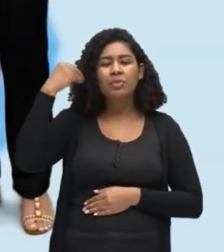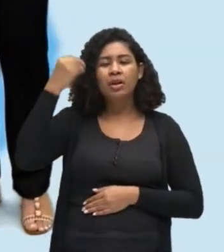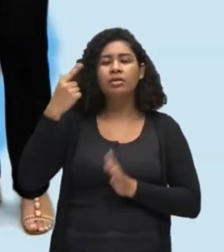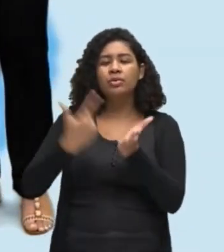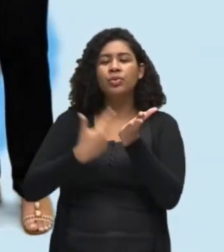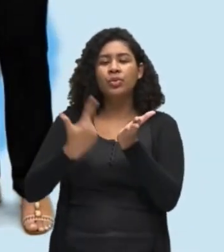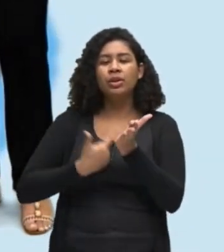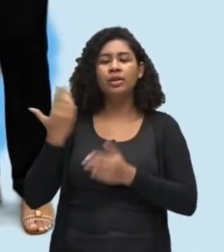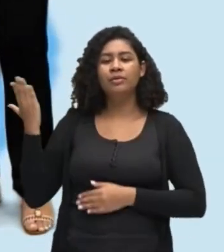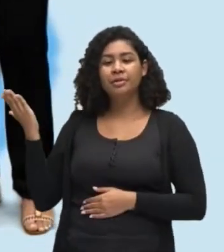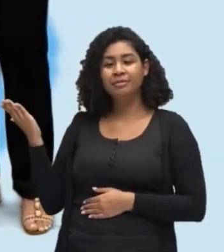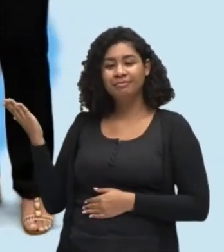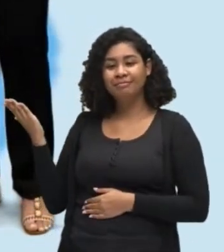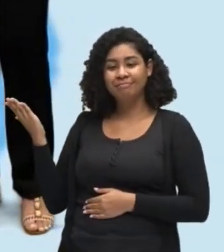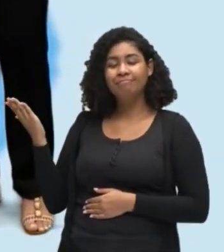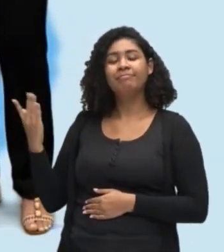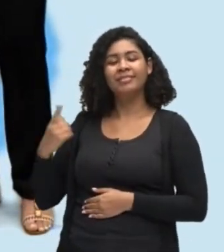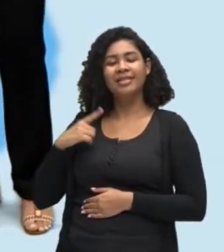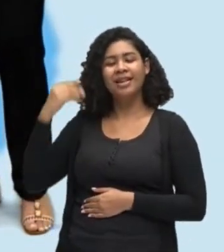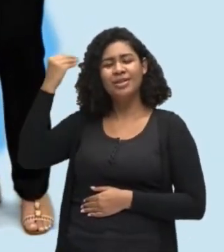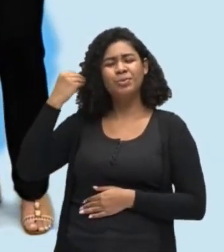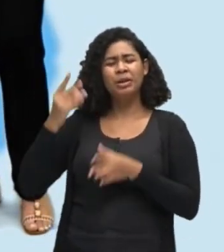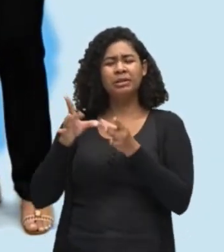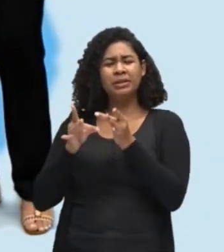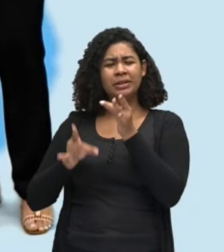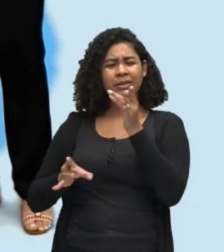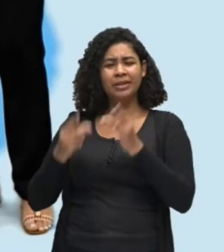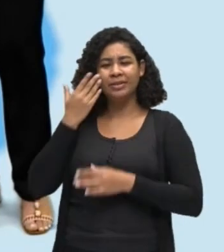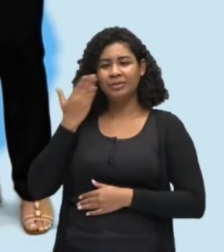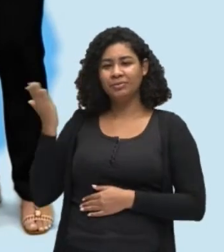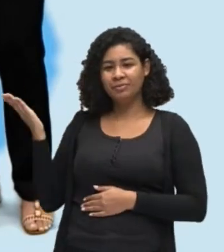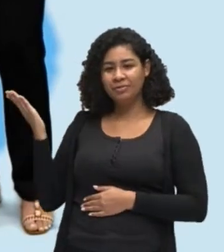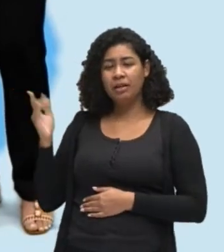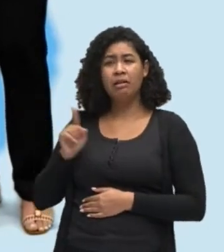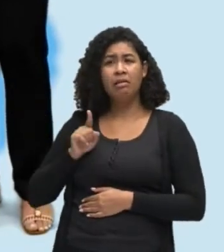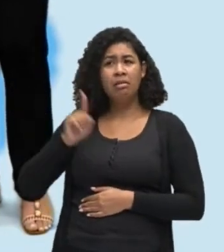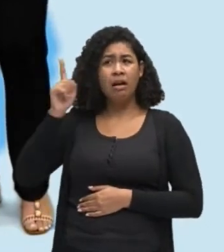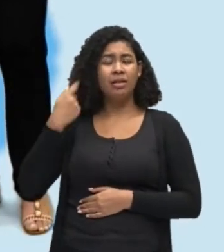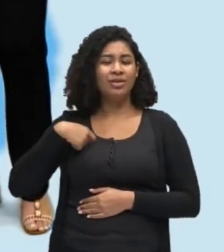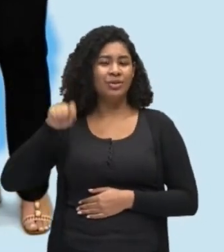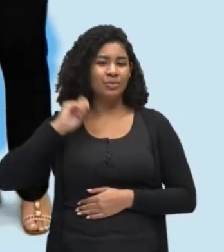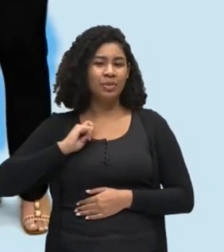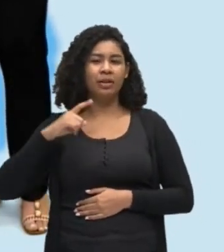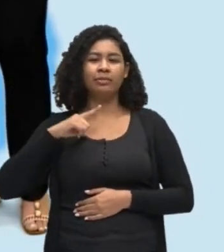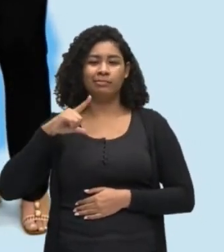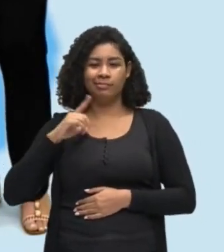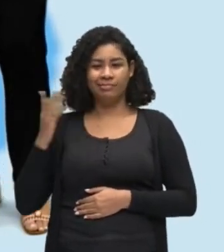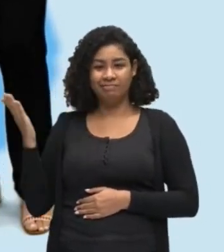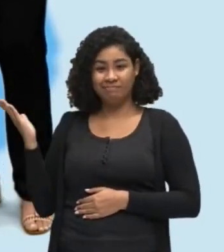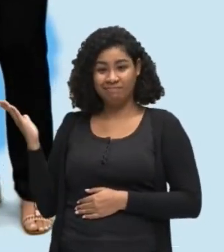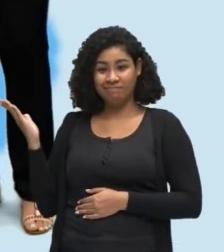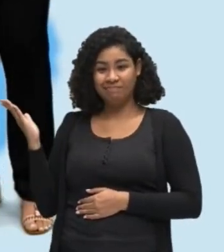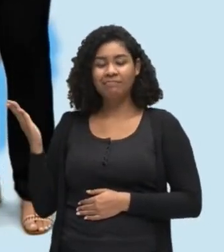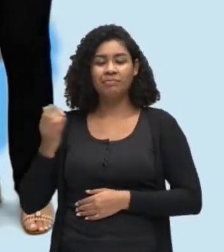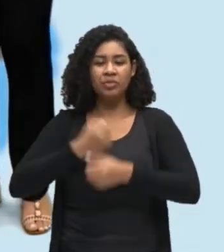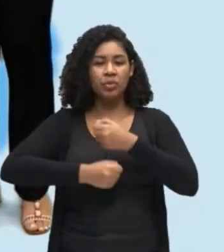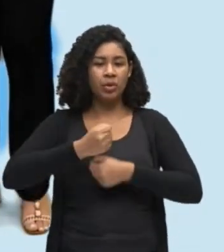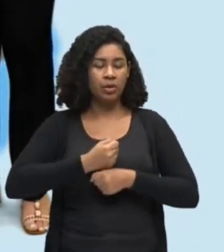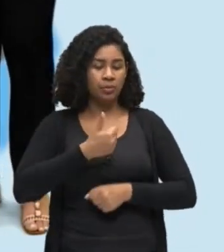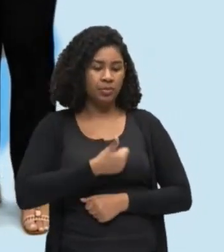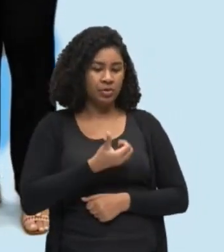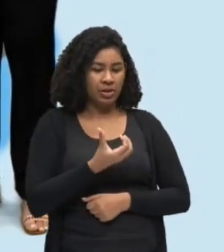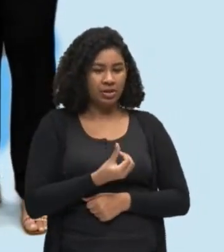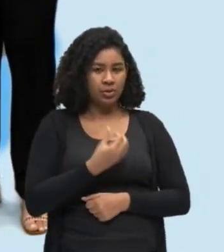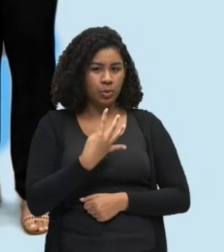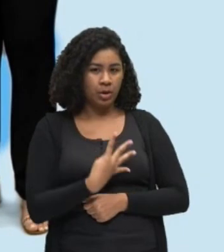descobrimento do Grande Rio das Amazonas, editado em Madrid, lá na Espanha, em 1641. O governo